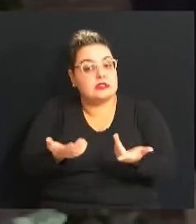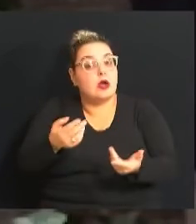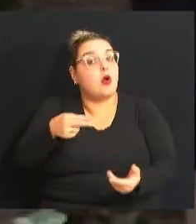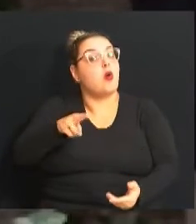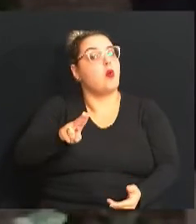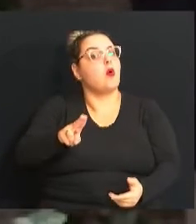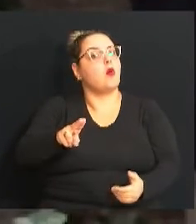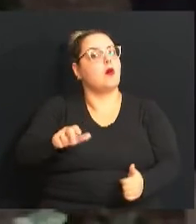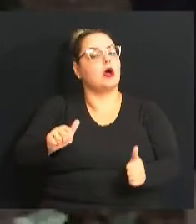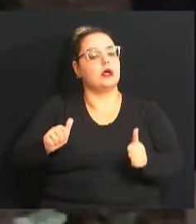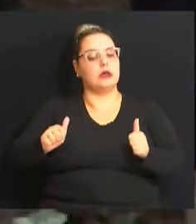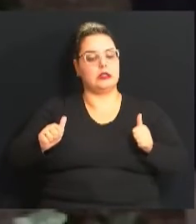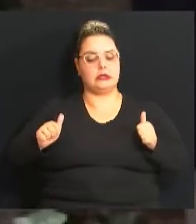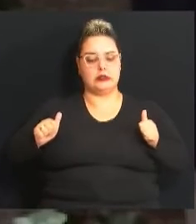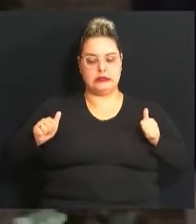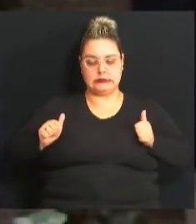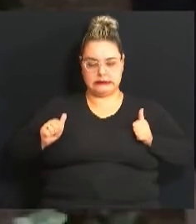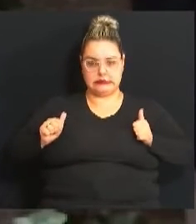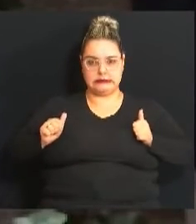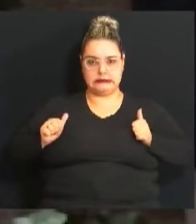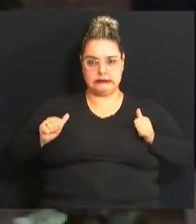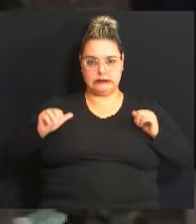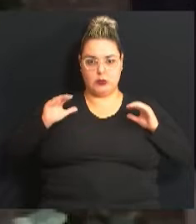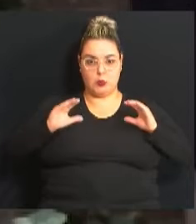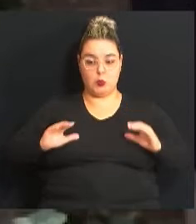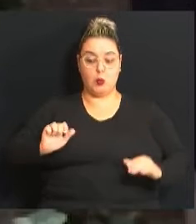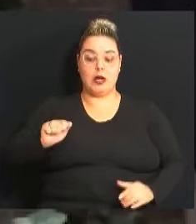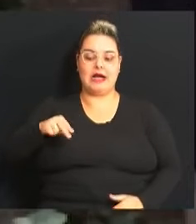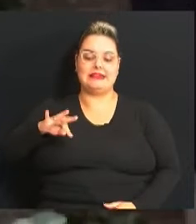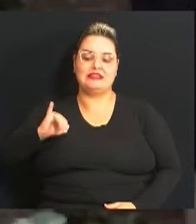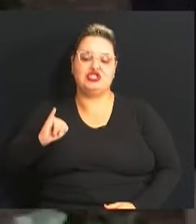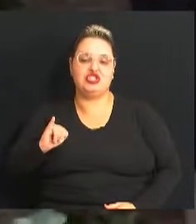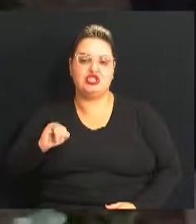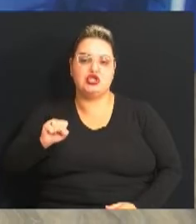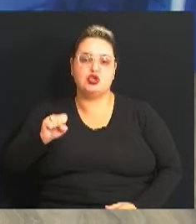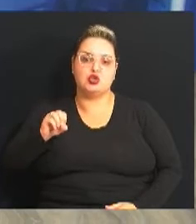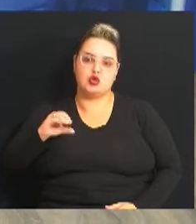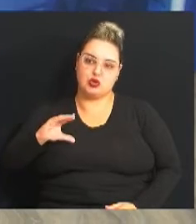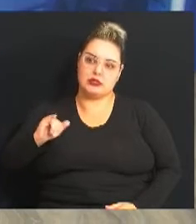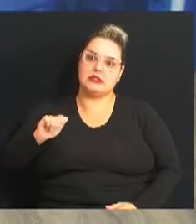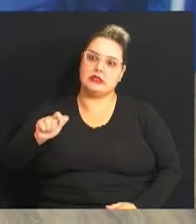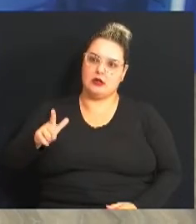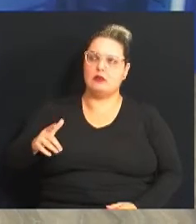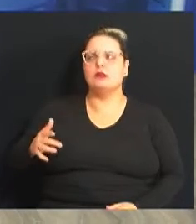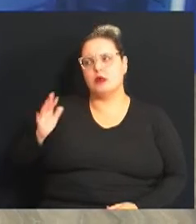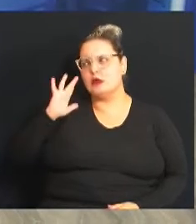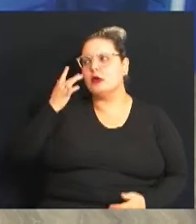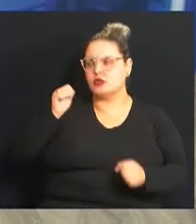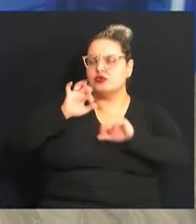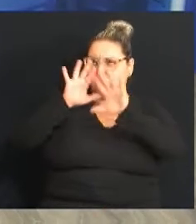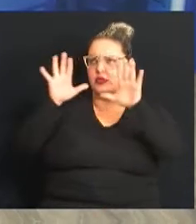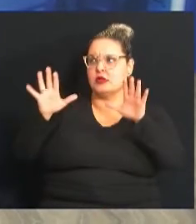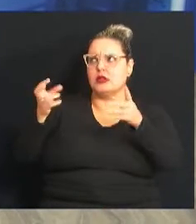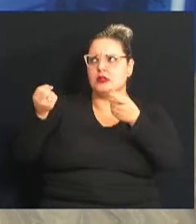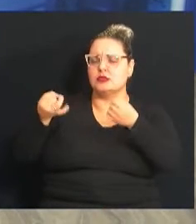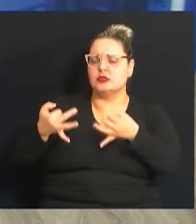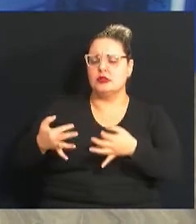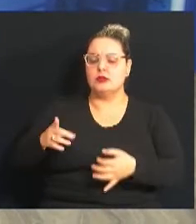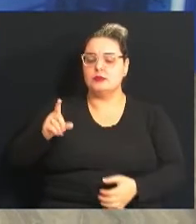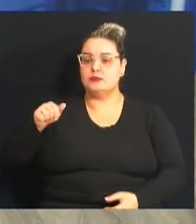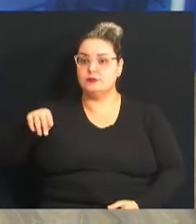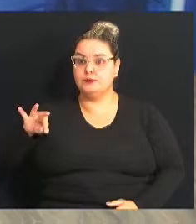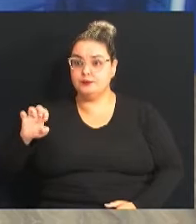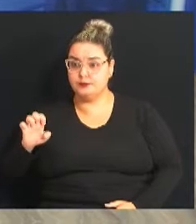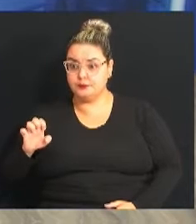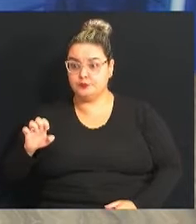estagnação, o comportamento antissocial. Mas acho que ficou claro, sim, diante da sua explicação. E Dante, para quem está